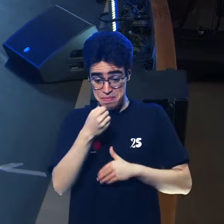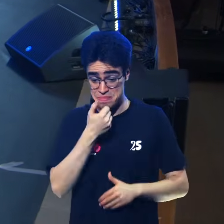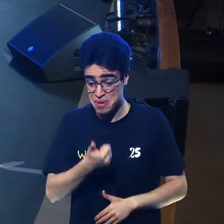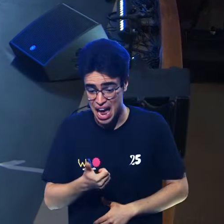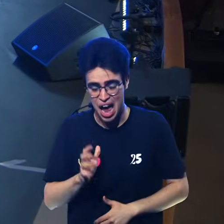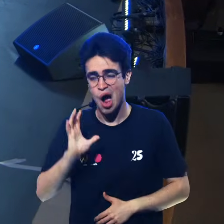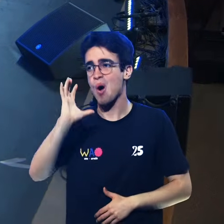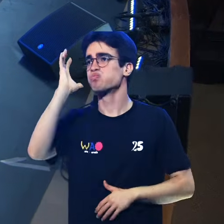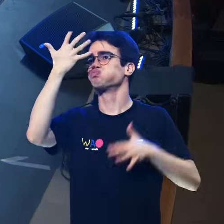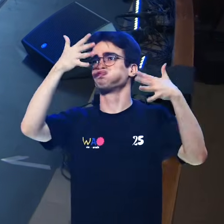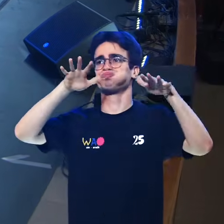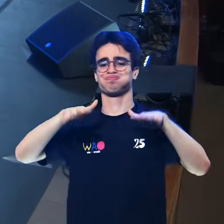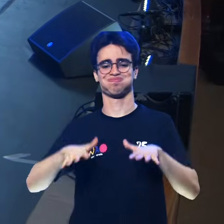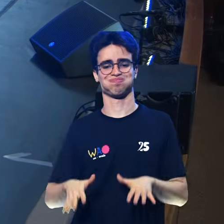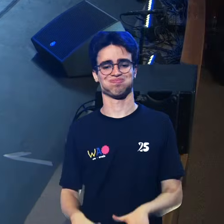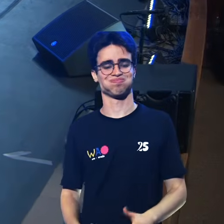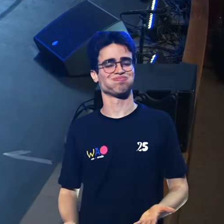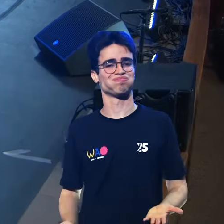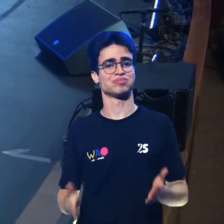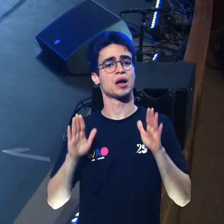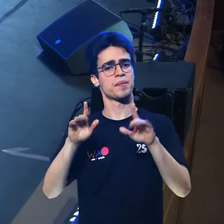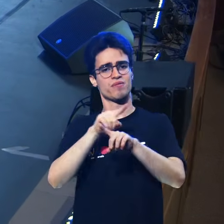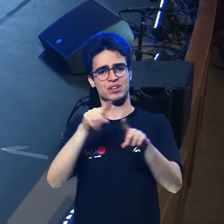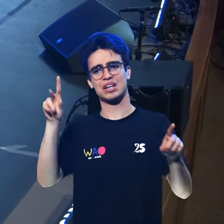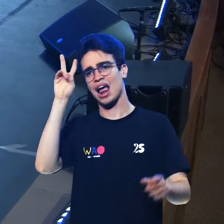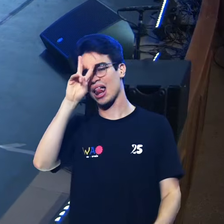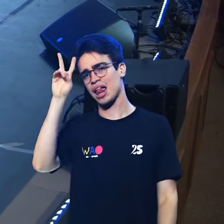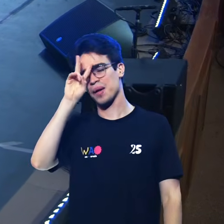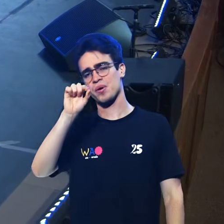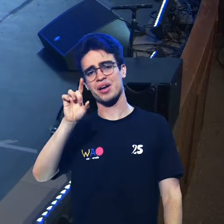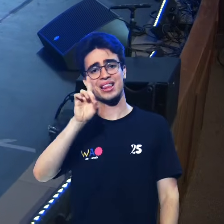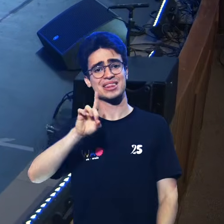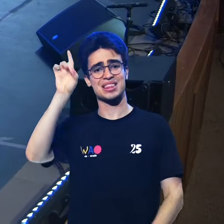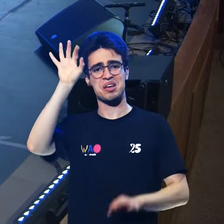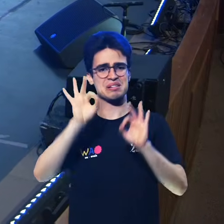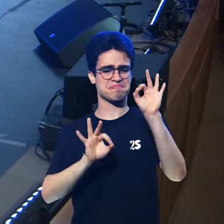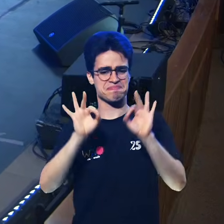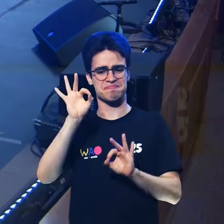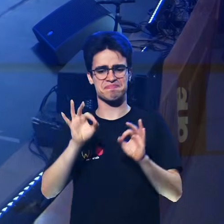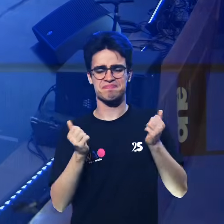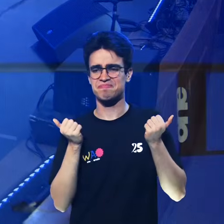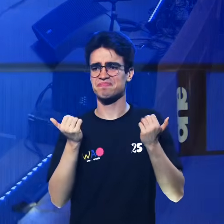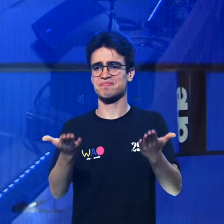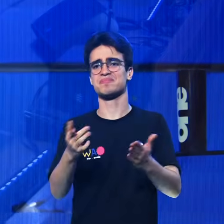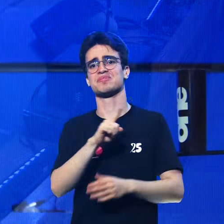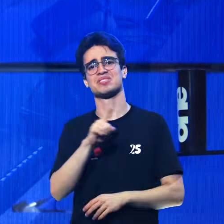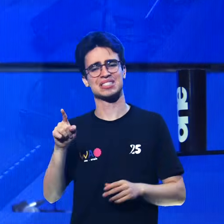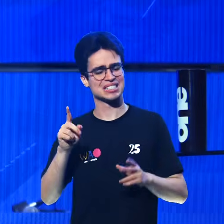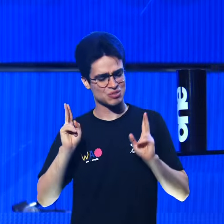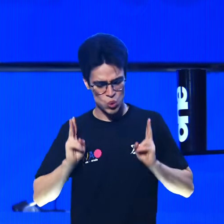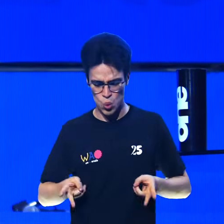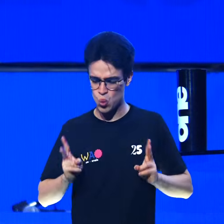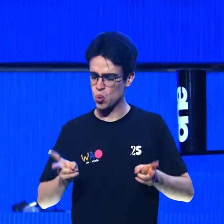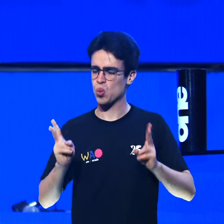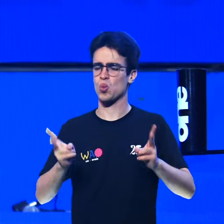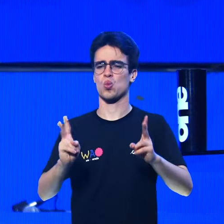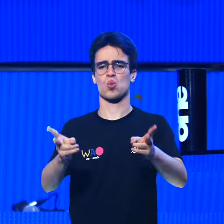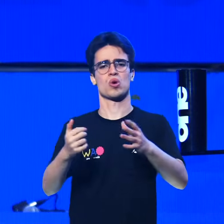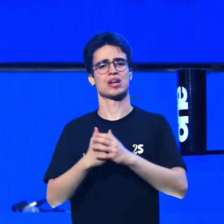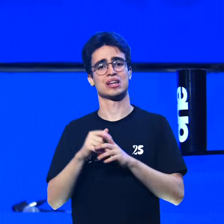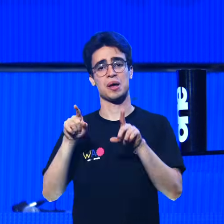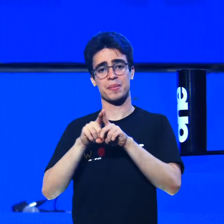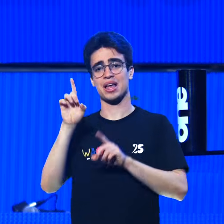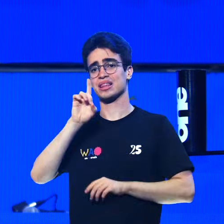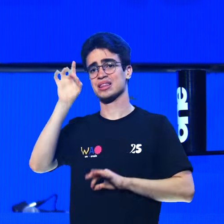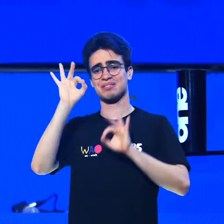quebrou você. Mas eu quero lembrar você que os planos de Deus para você continuam vivos, e o ministério de